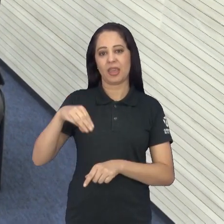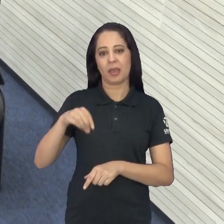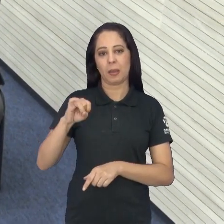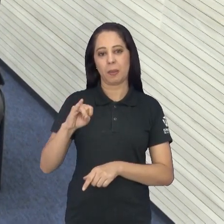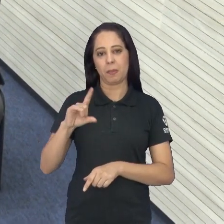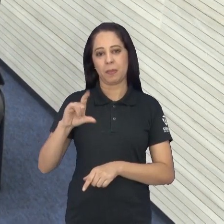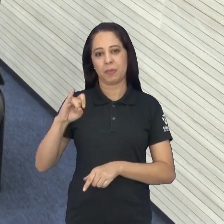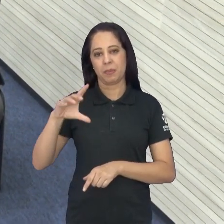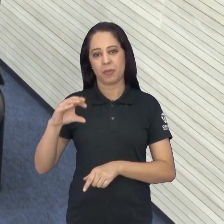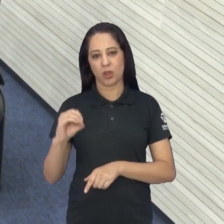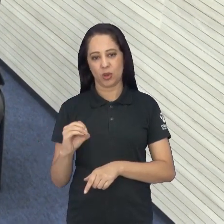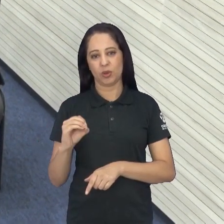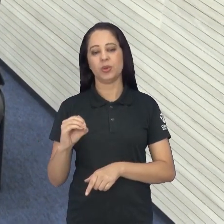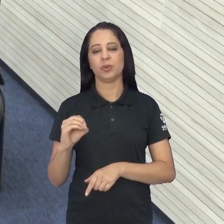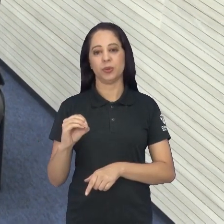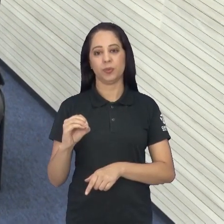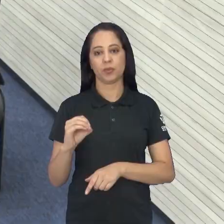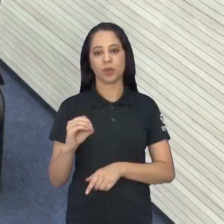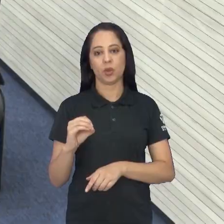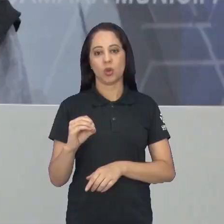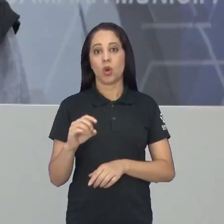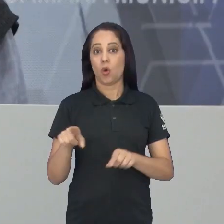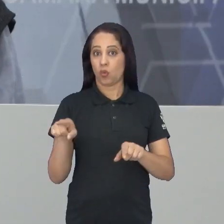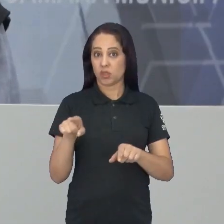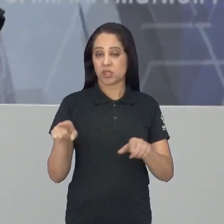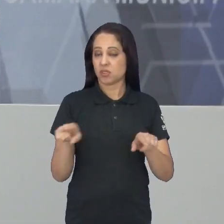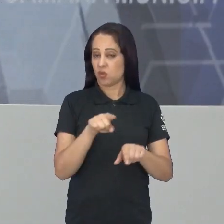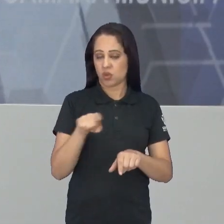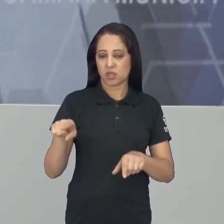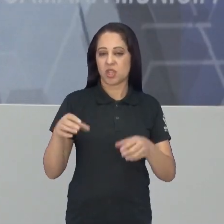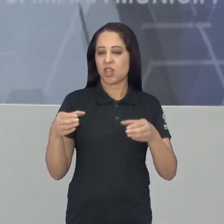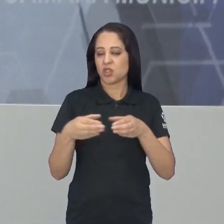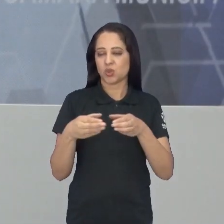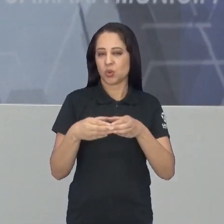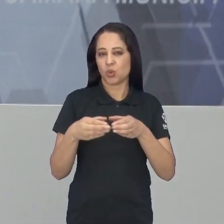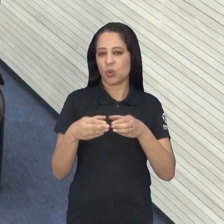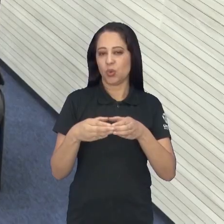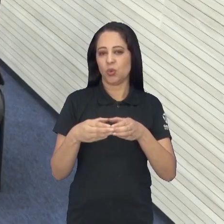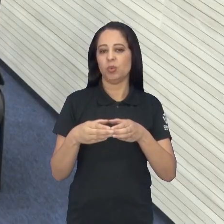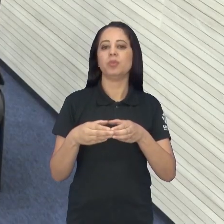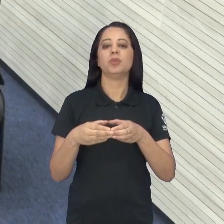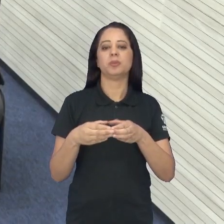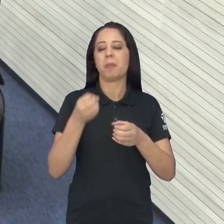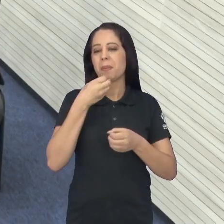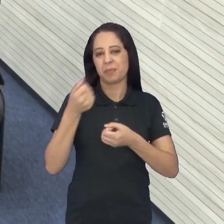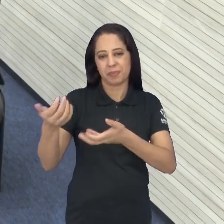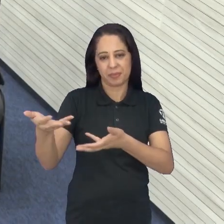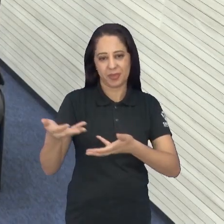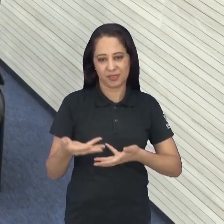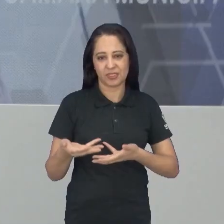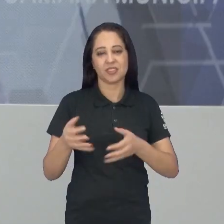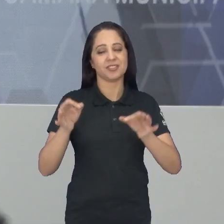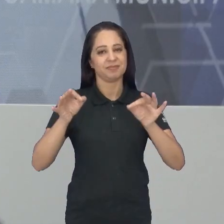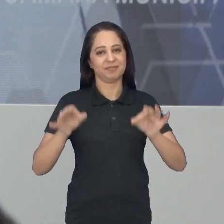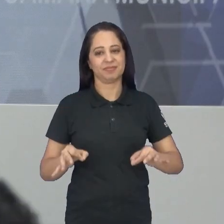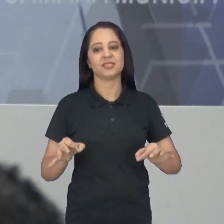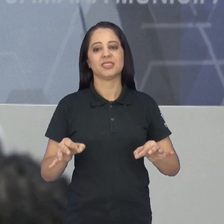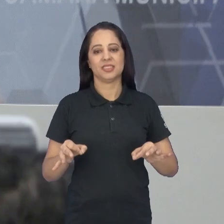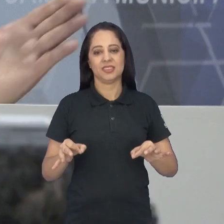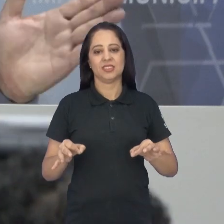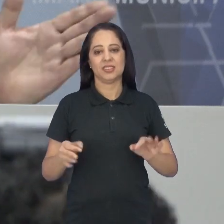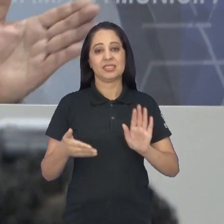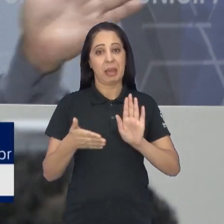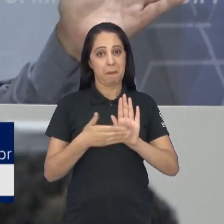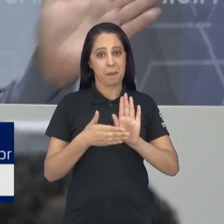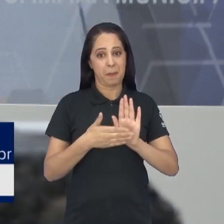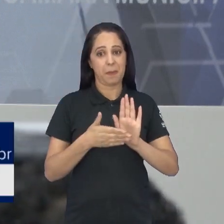integrantes do grupo Vozes do Futuro, né? Sejam bem-vindos na nossa casa e com certeza a propositura